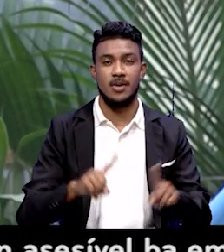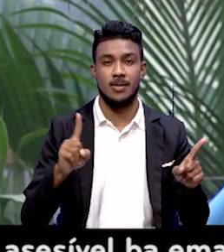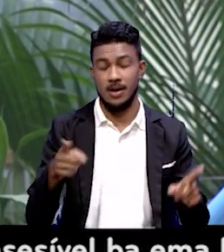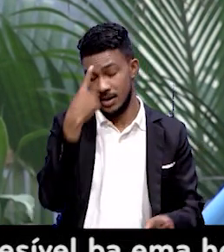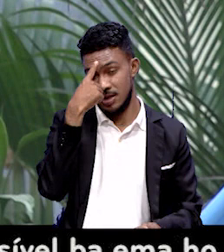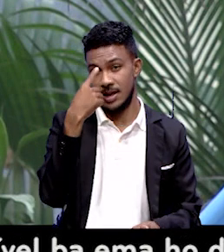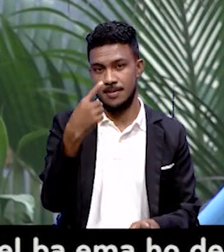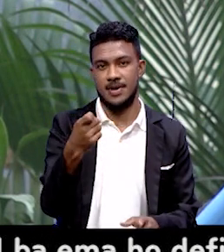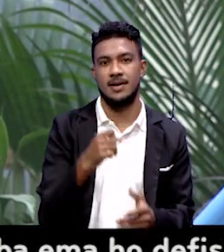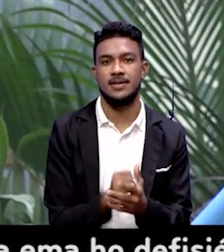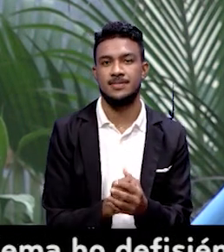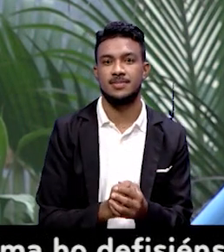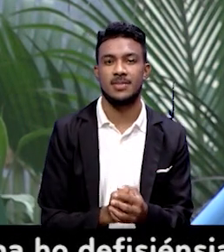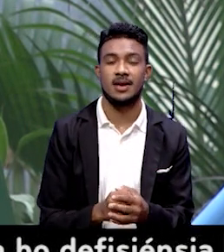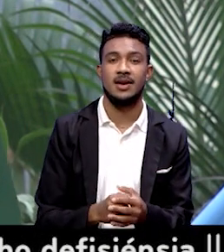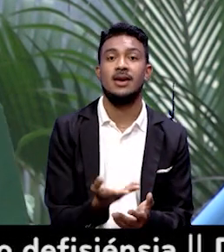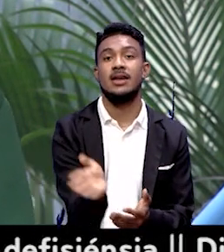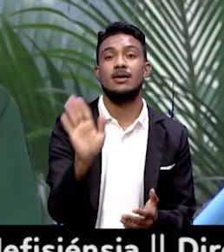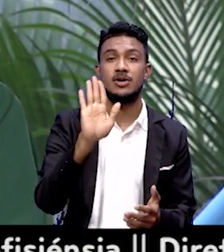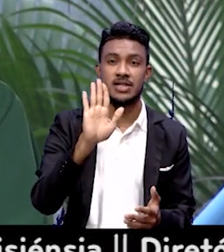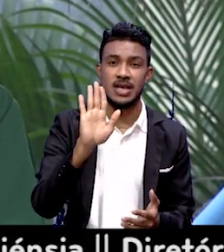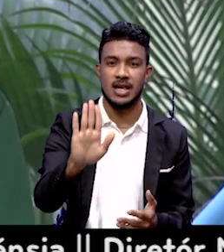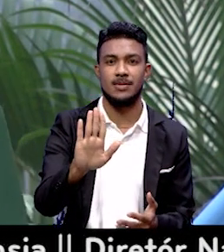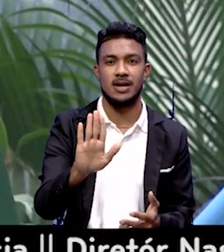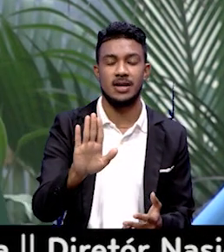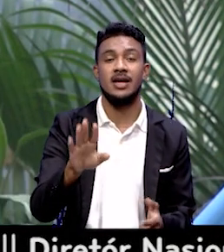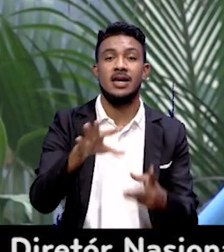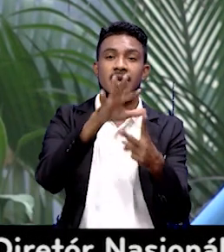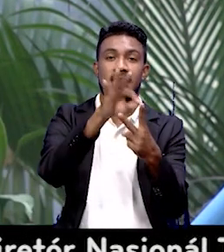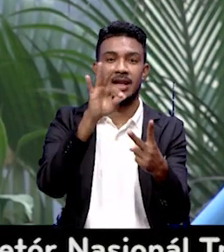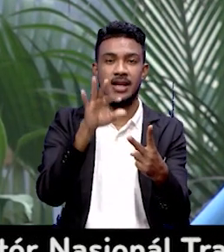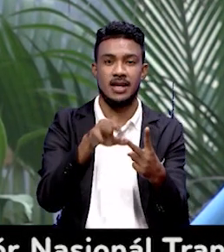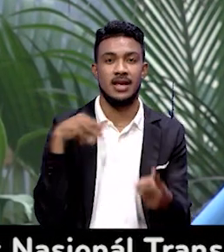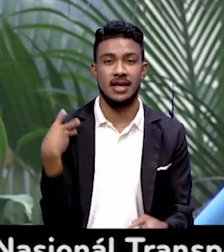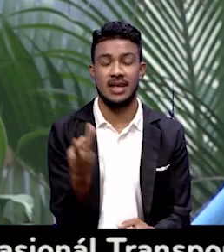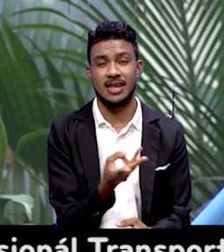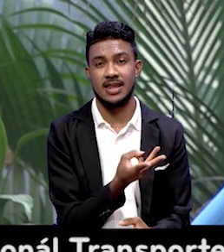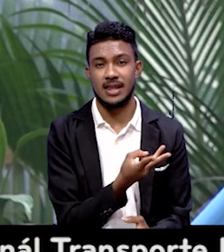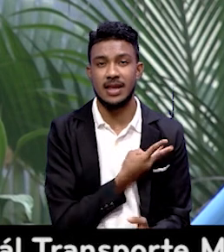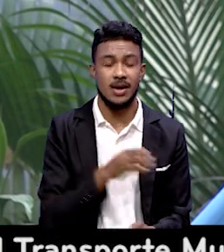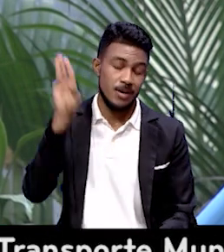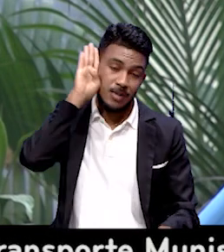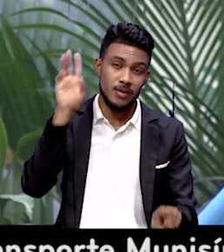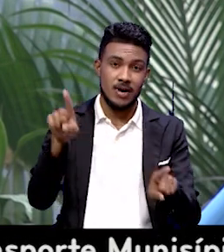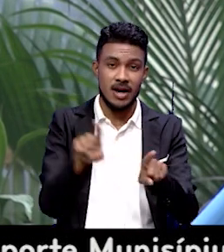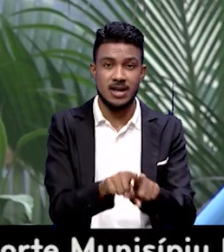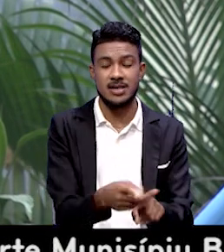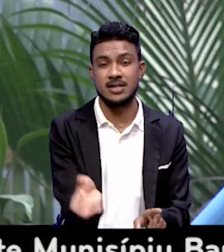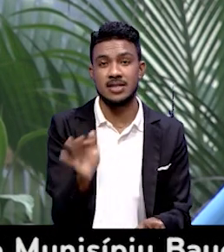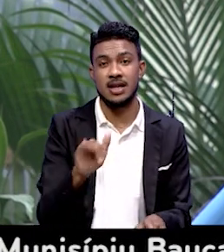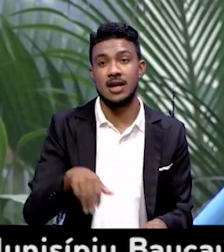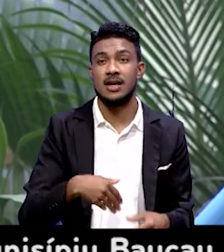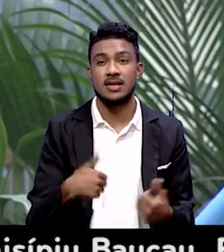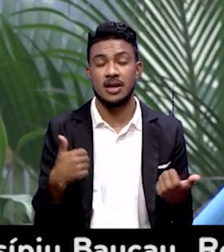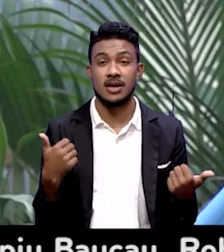Tamba. E tá pode ser que chegará sem marquilhe. E tem uma mala em ir a beber. E me sei se